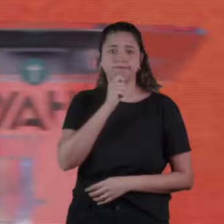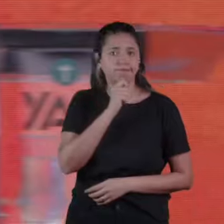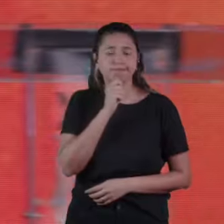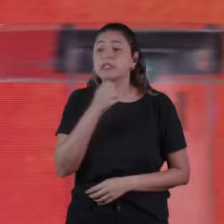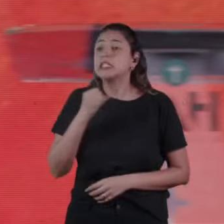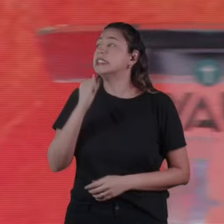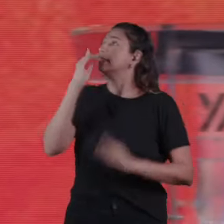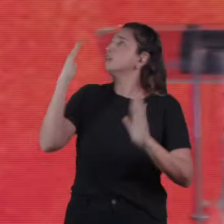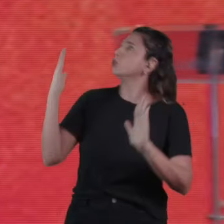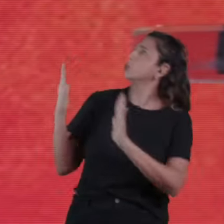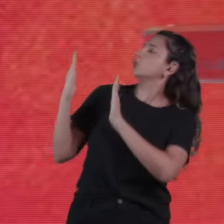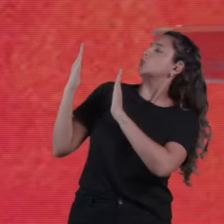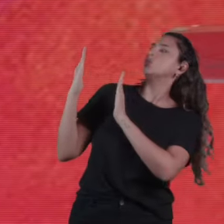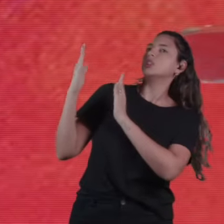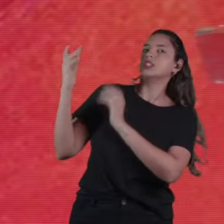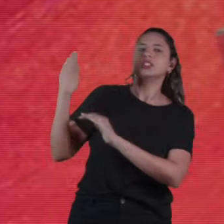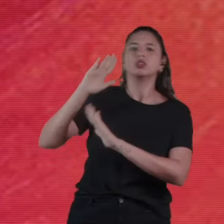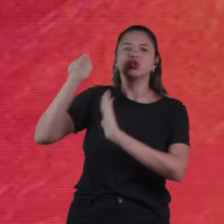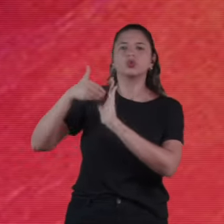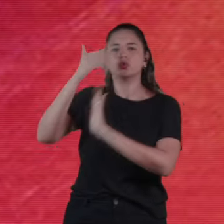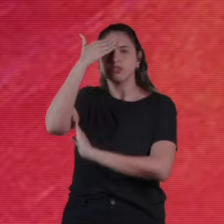está diante de um Deus onisciente,